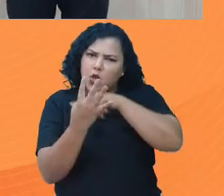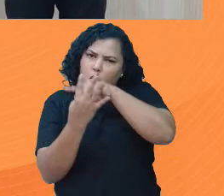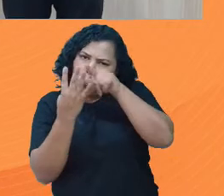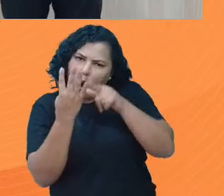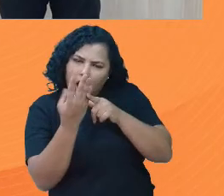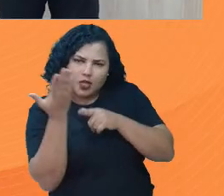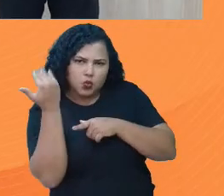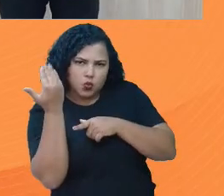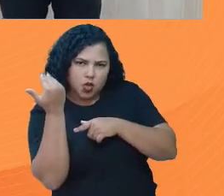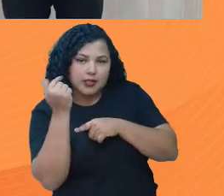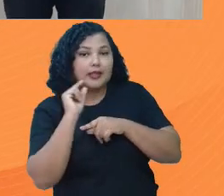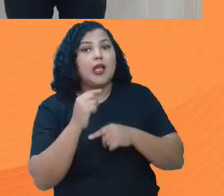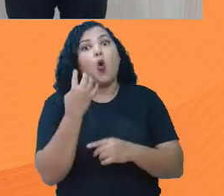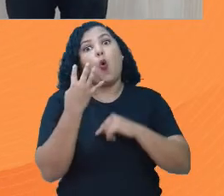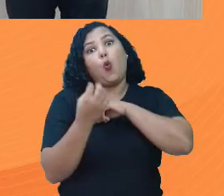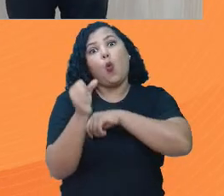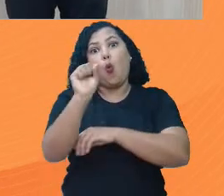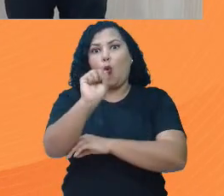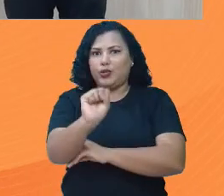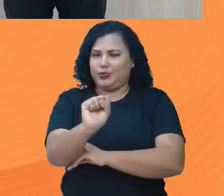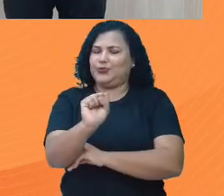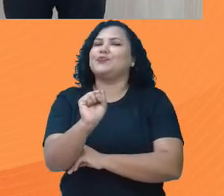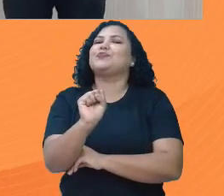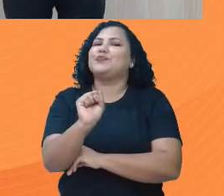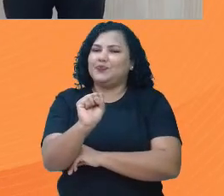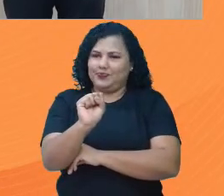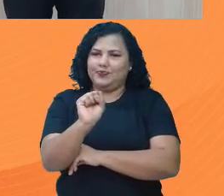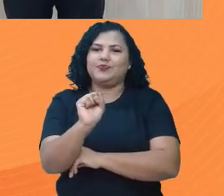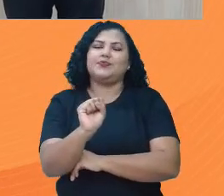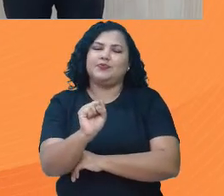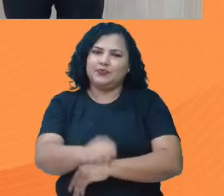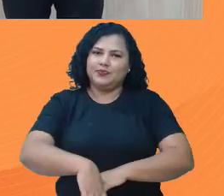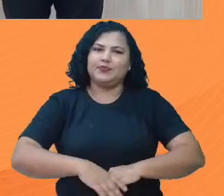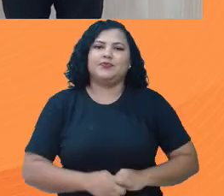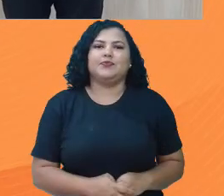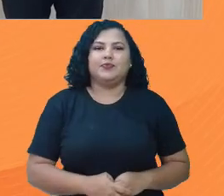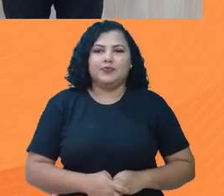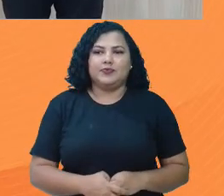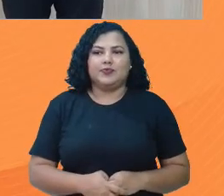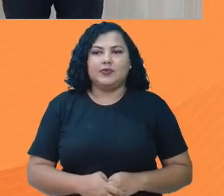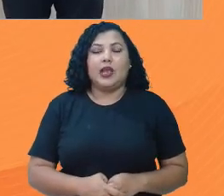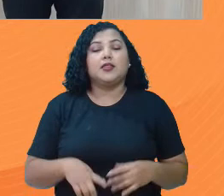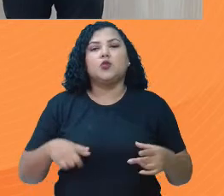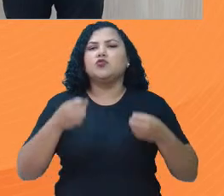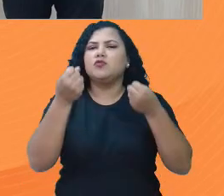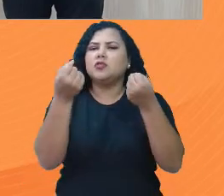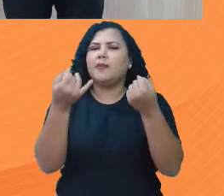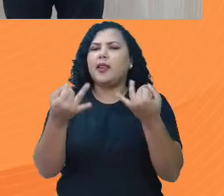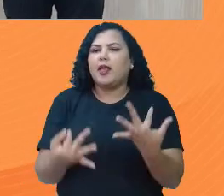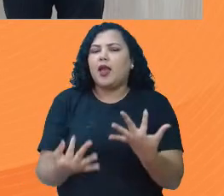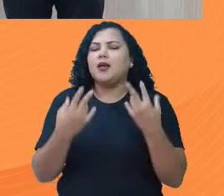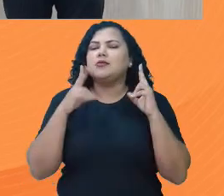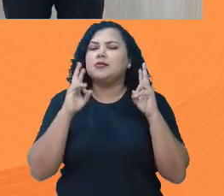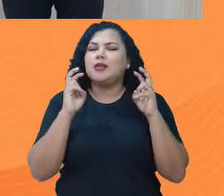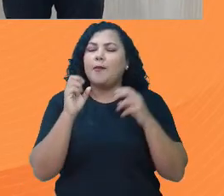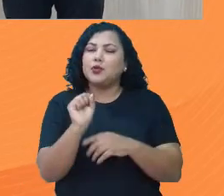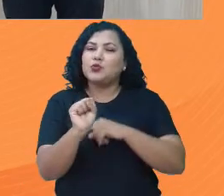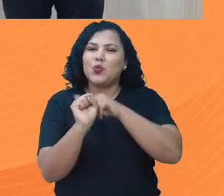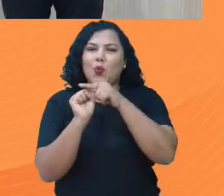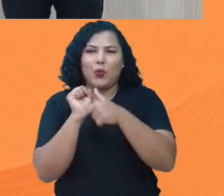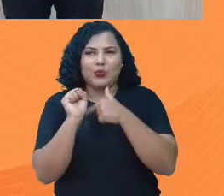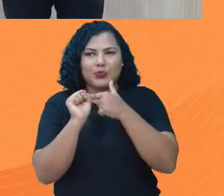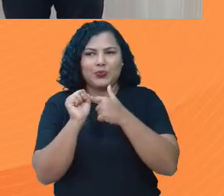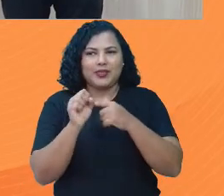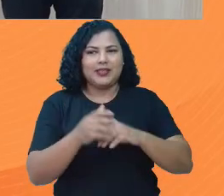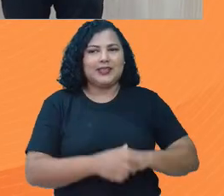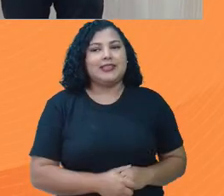aula passada, estamos formando aí 8 ângulos, beleza? E a gente vai falar sobre esses 8 ângulos.